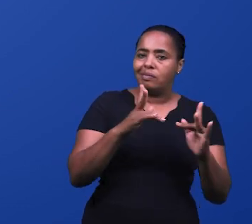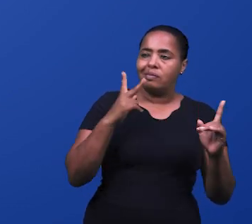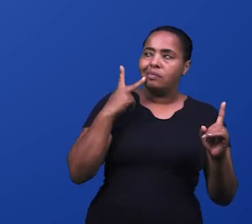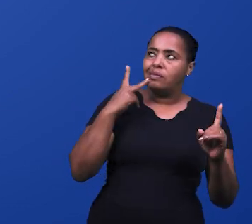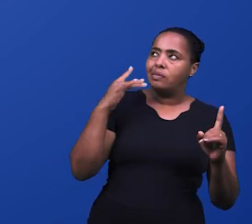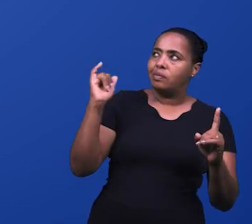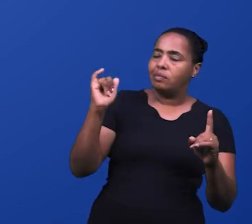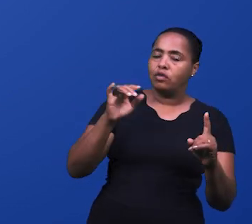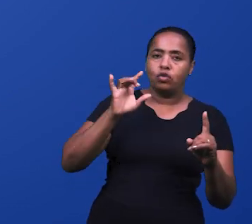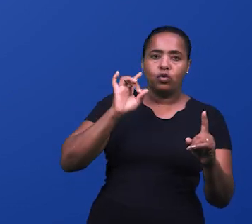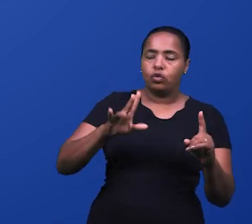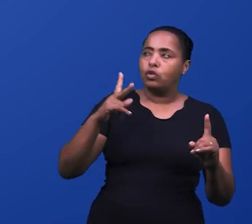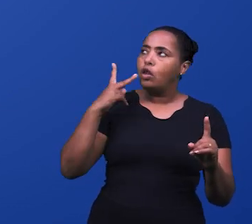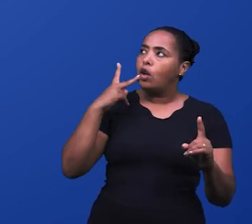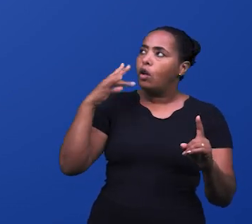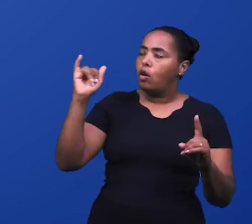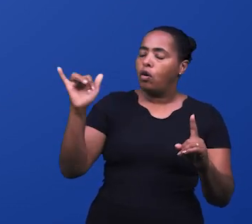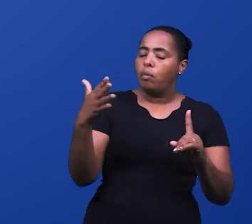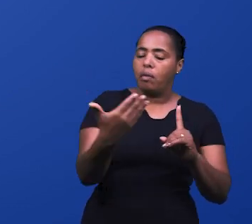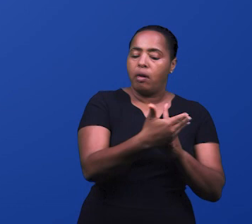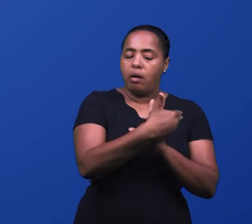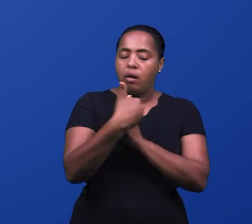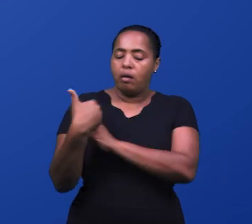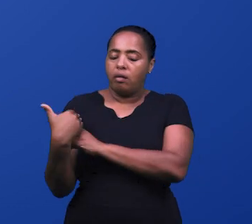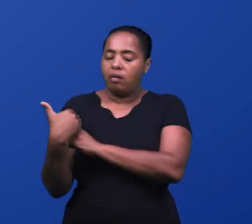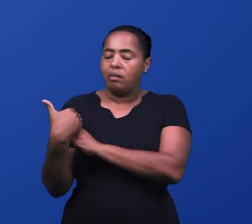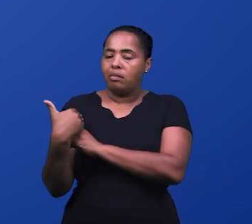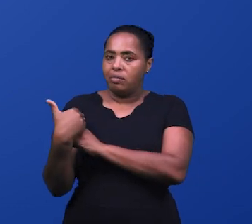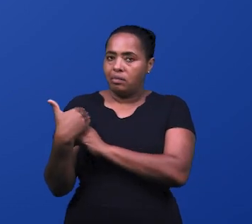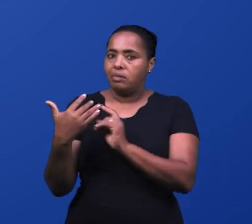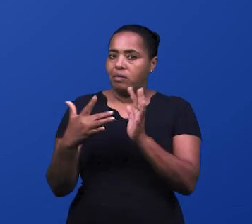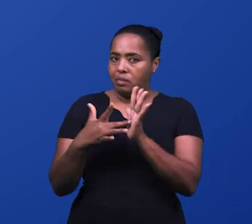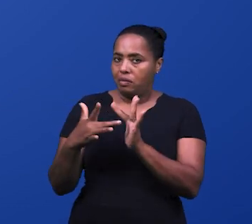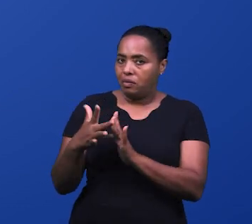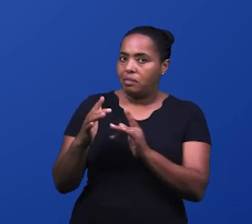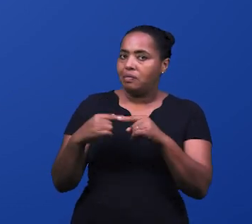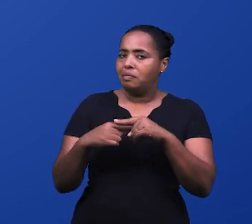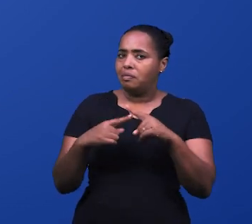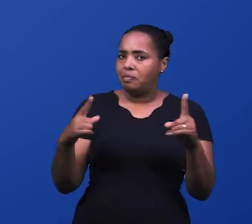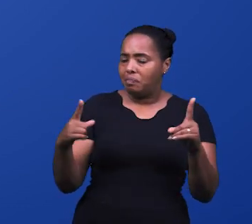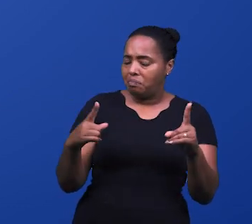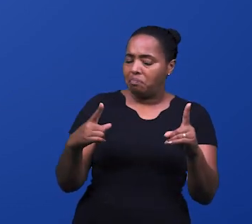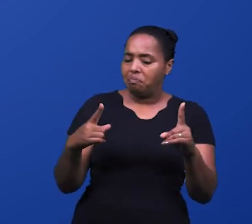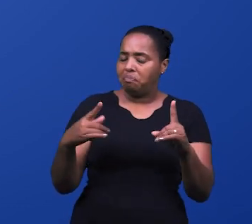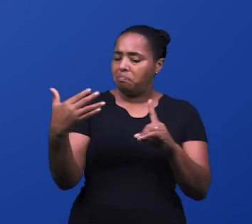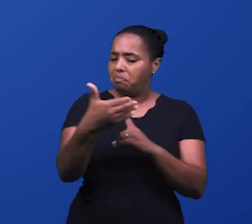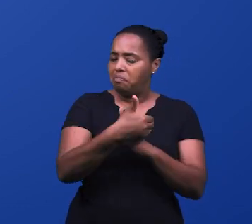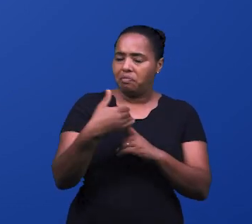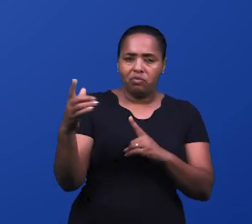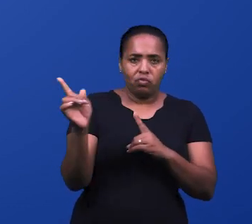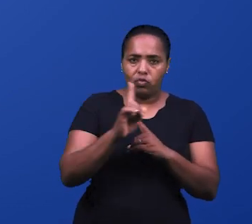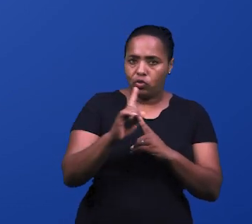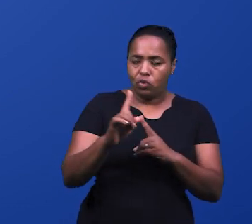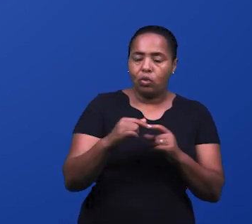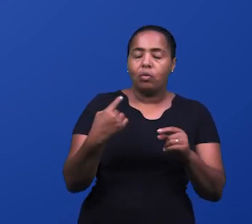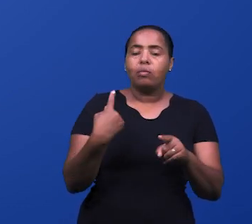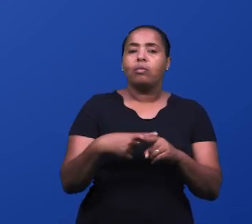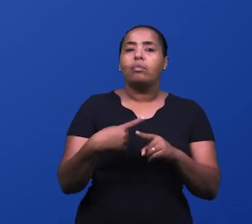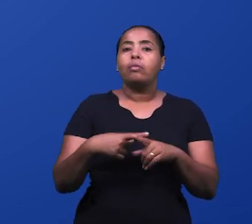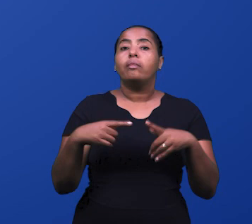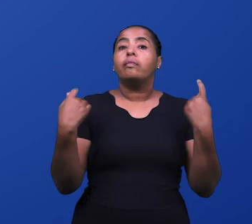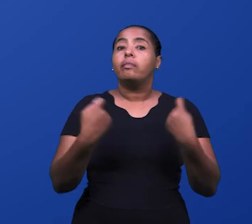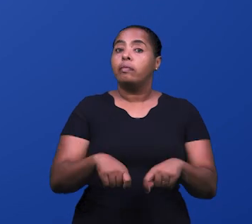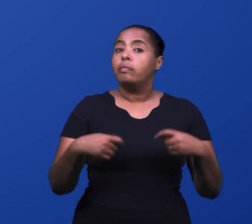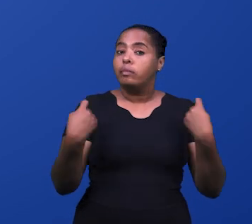E somente o Pai poderia livrar Jesus daquela situação. Mas ele não o fez, pois era necessário que